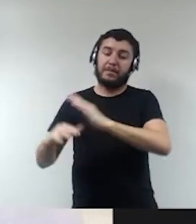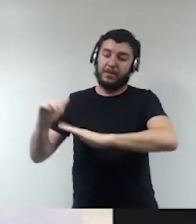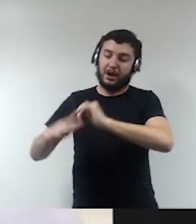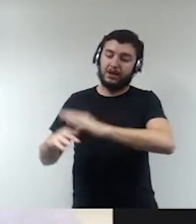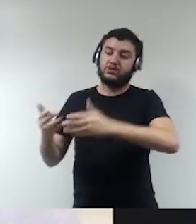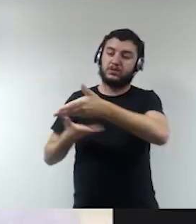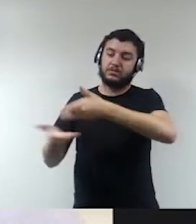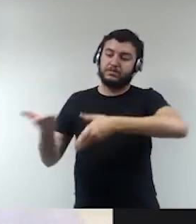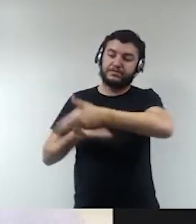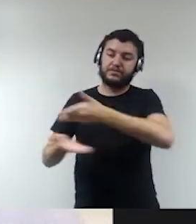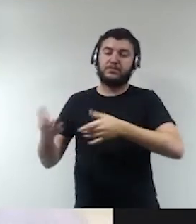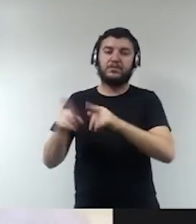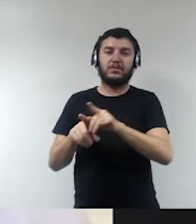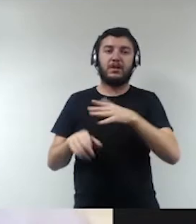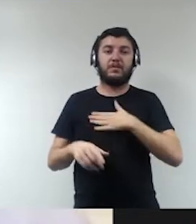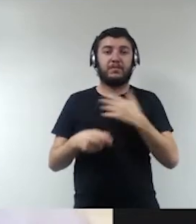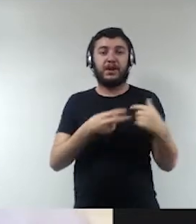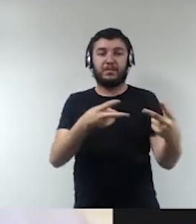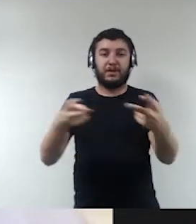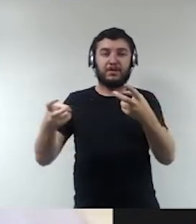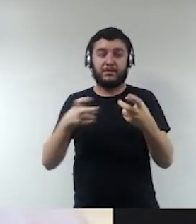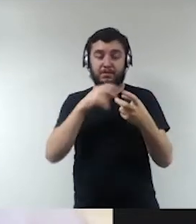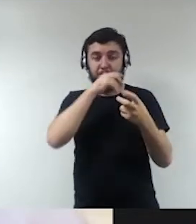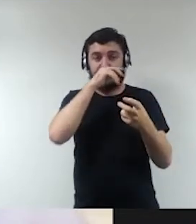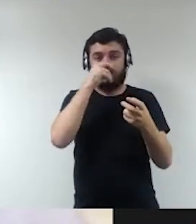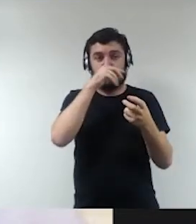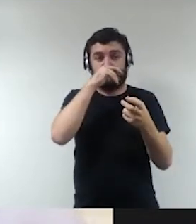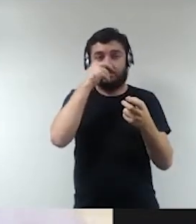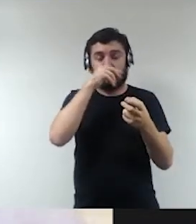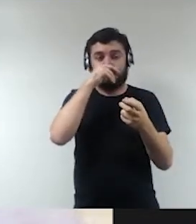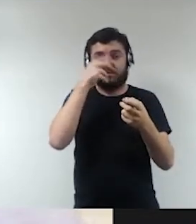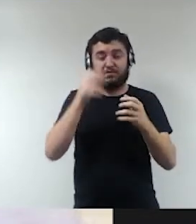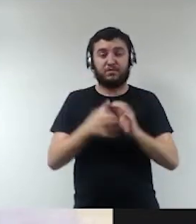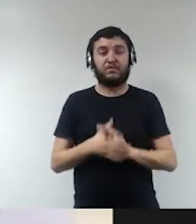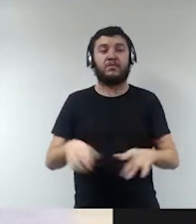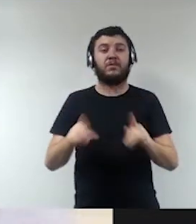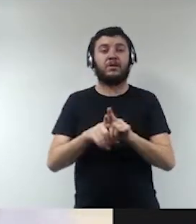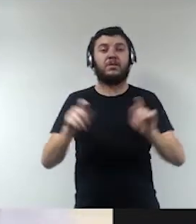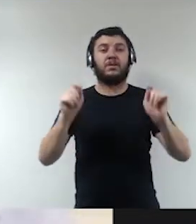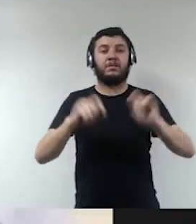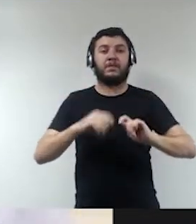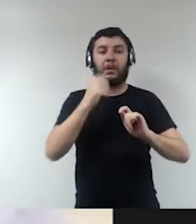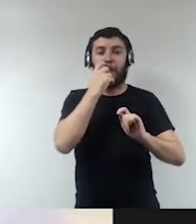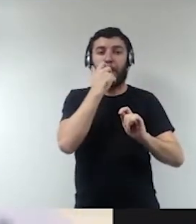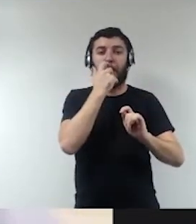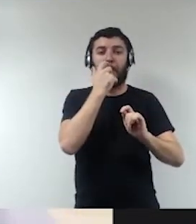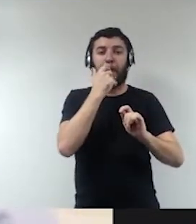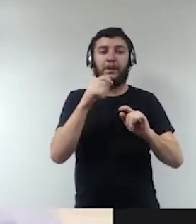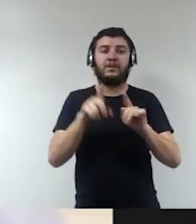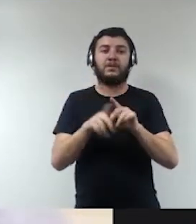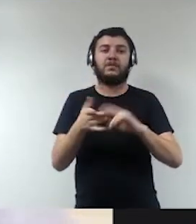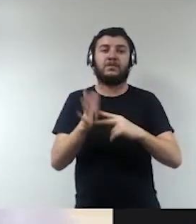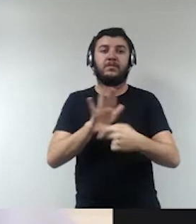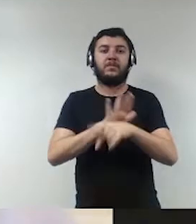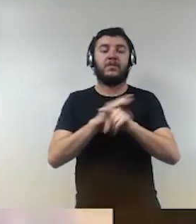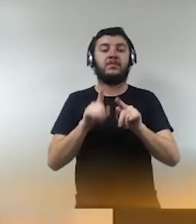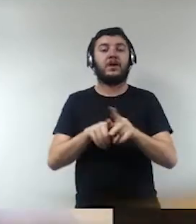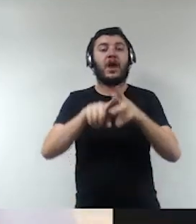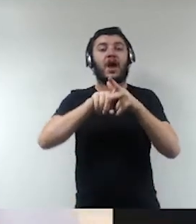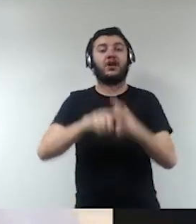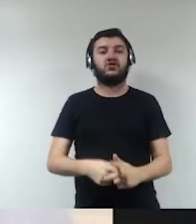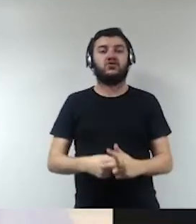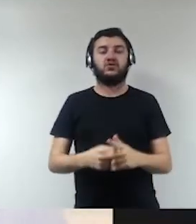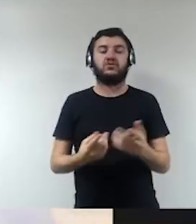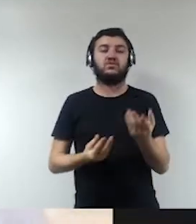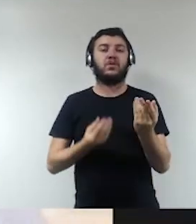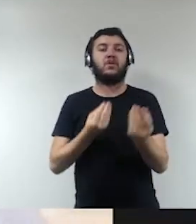a ideia com que eu enxergo isso. Então, em relação a essa possibilidade de ajuste,